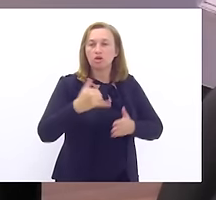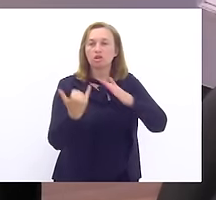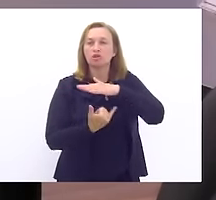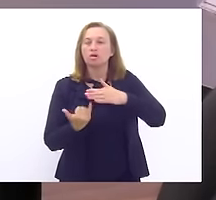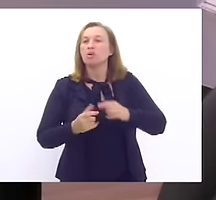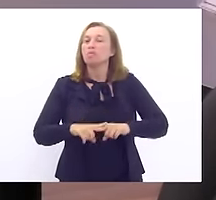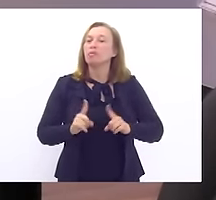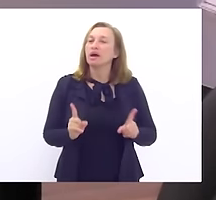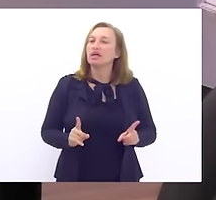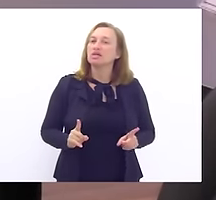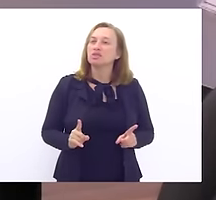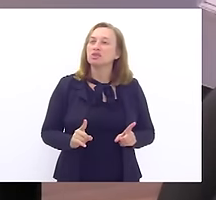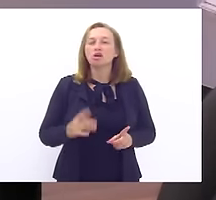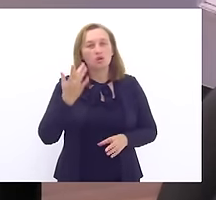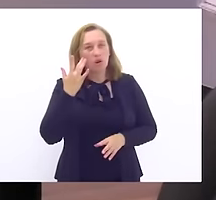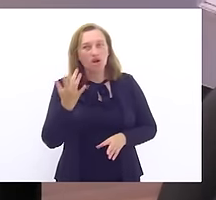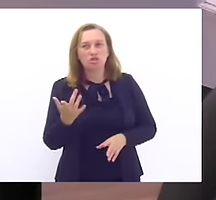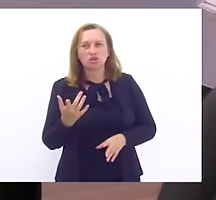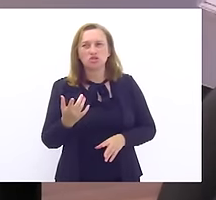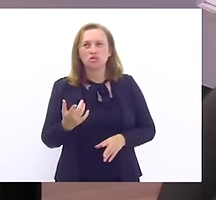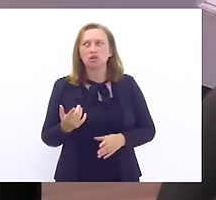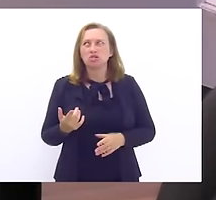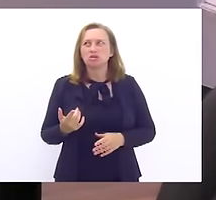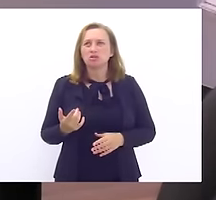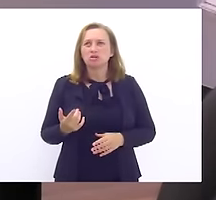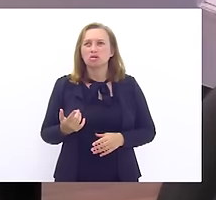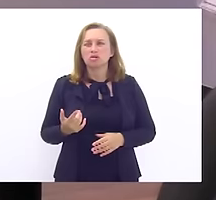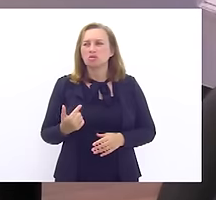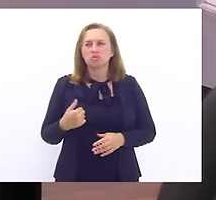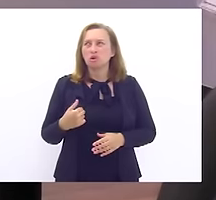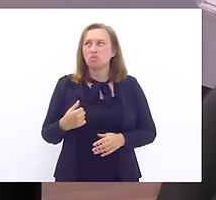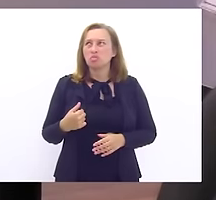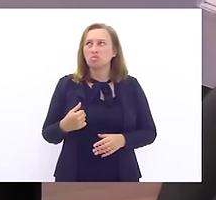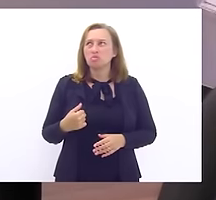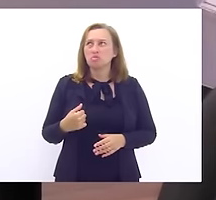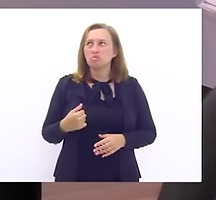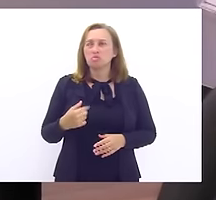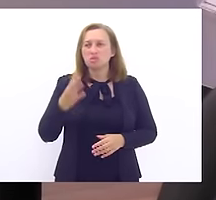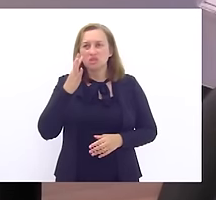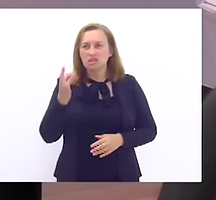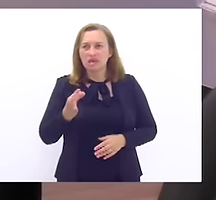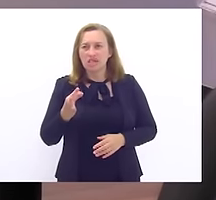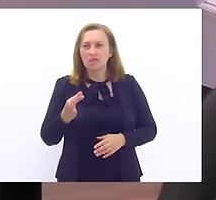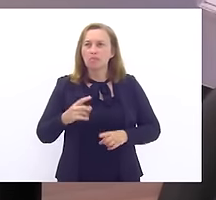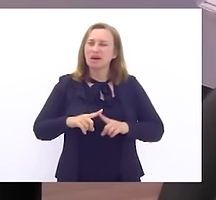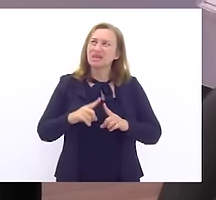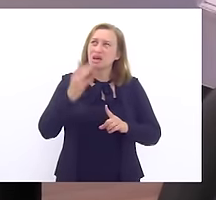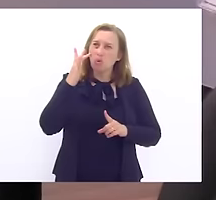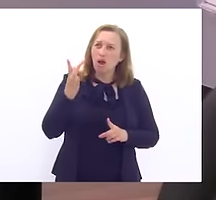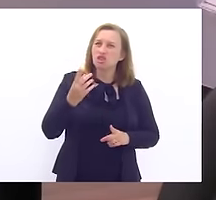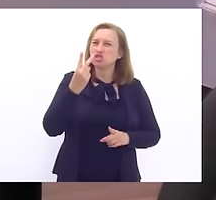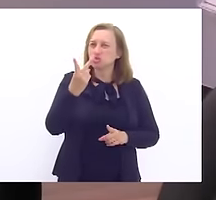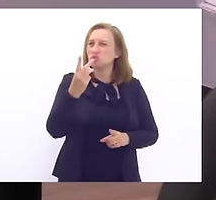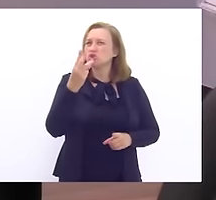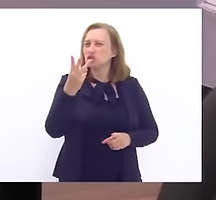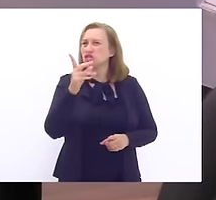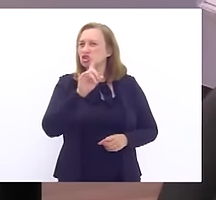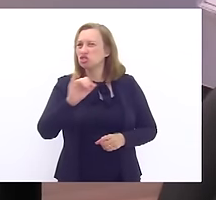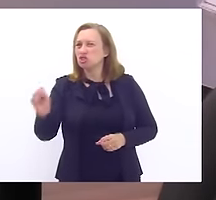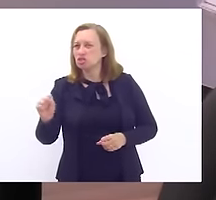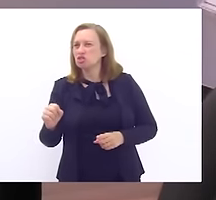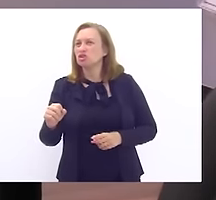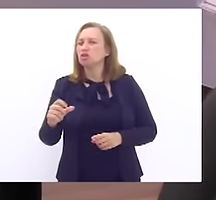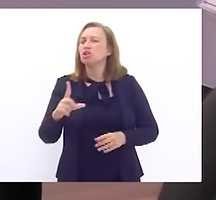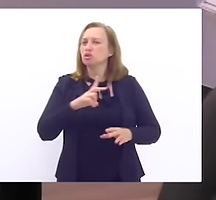mas é acho que de um dia não vou precisar Porque na minha área mas creio que de um dia para o outro no máximo dois dias o documento já viram no próprio